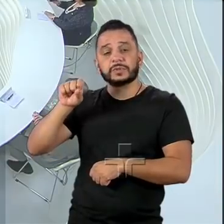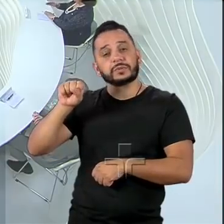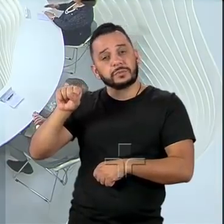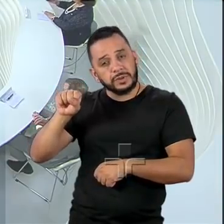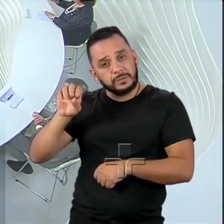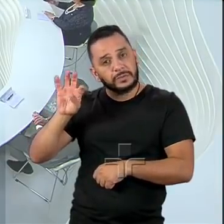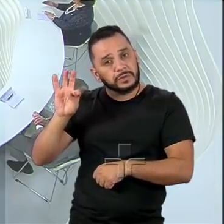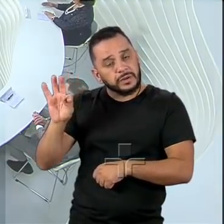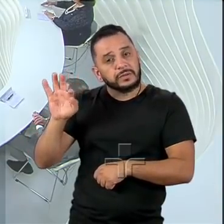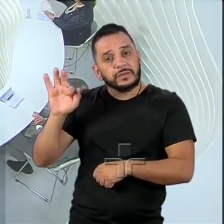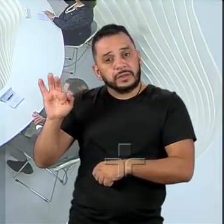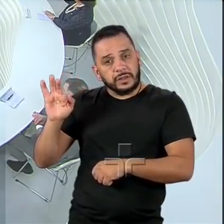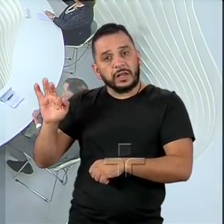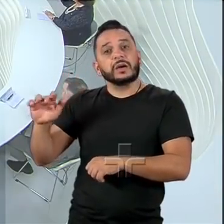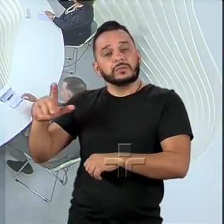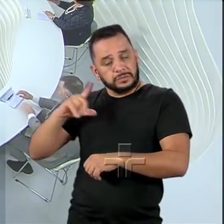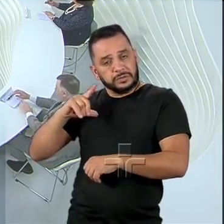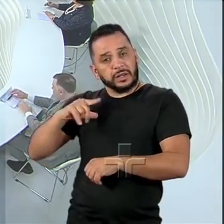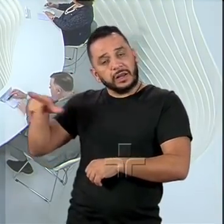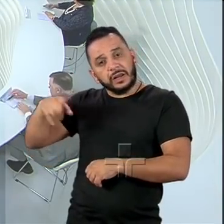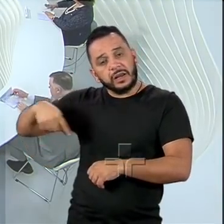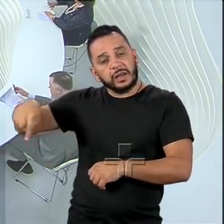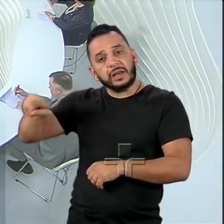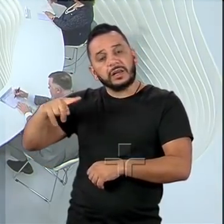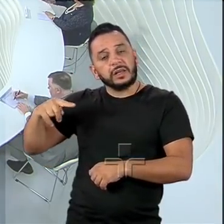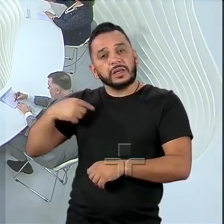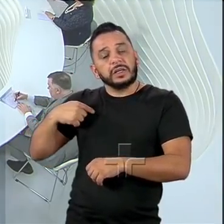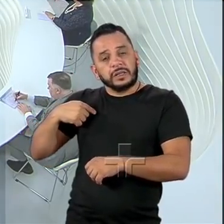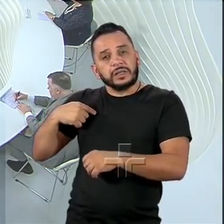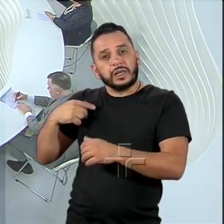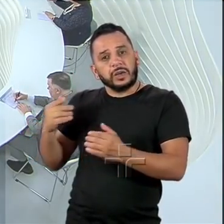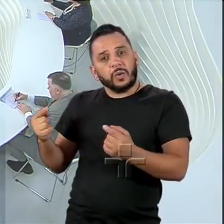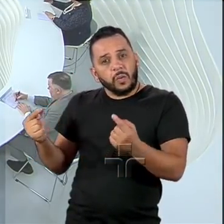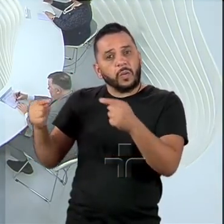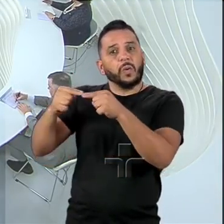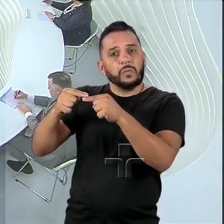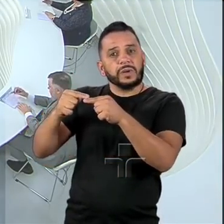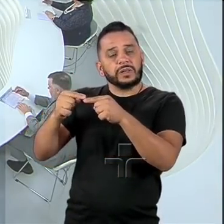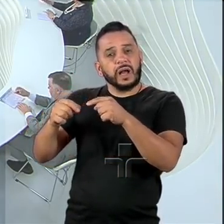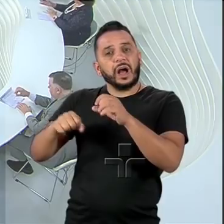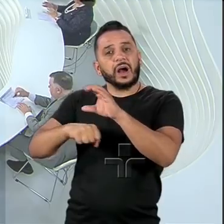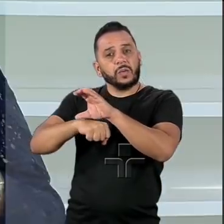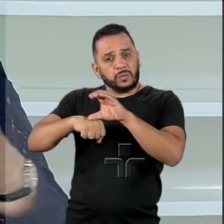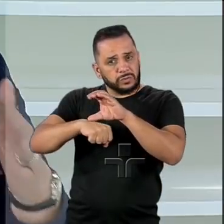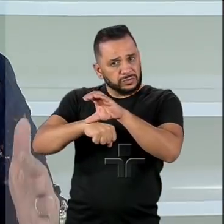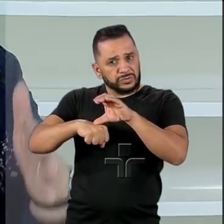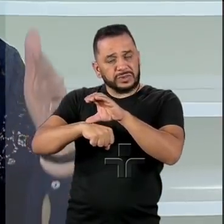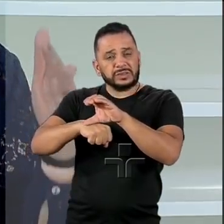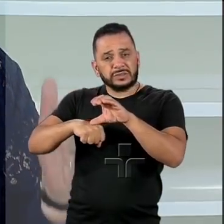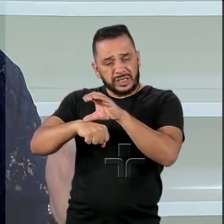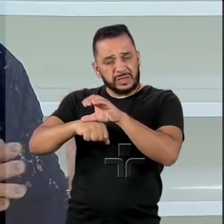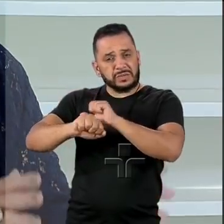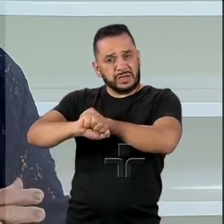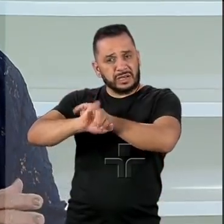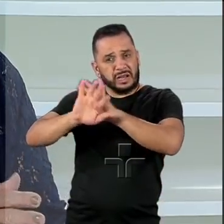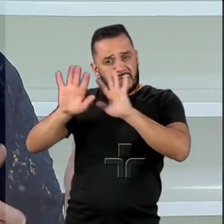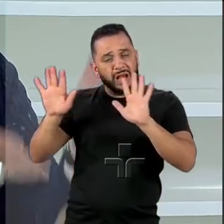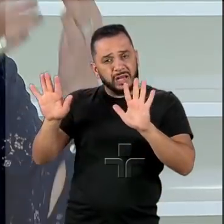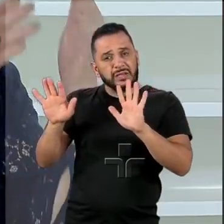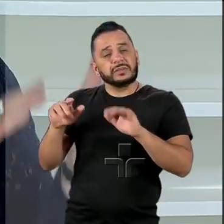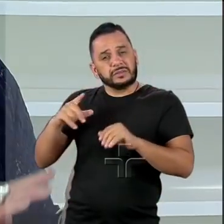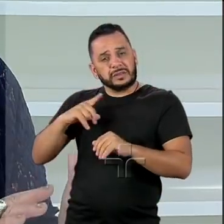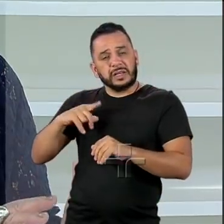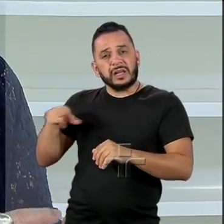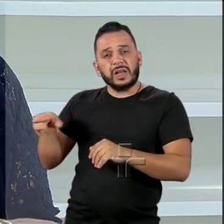para dizer do direito constitucionalmente em controle concentrado, ficando o controle